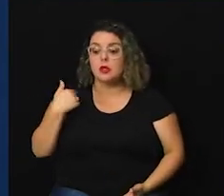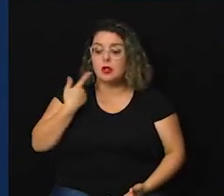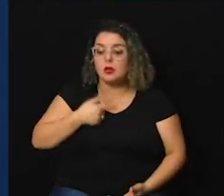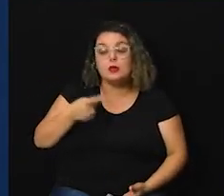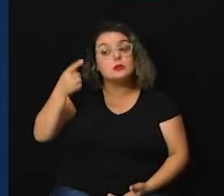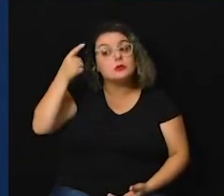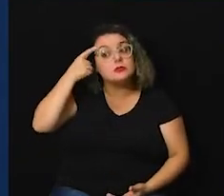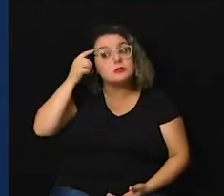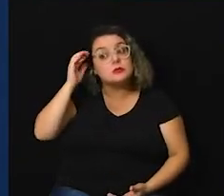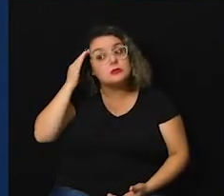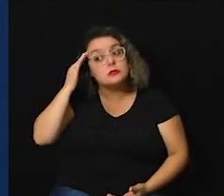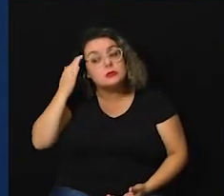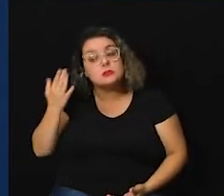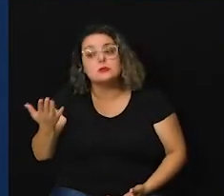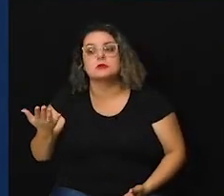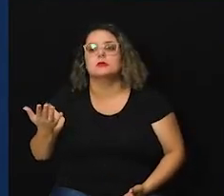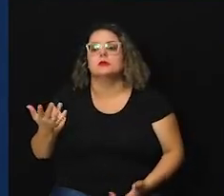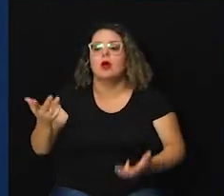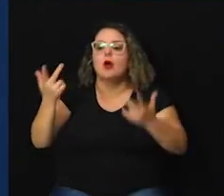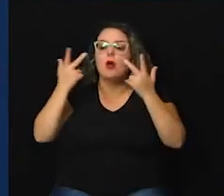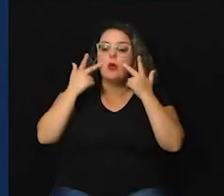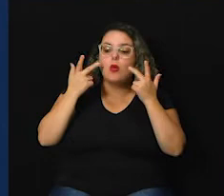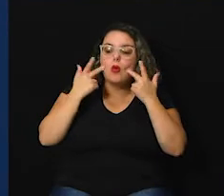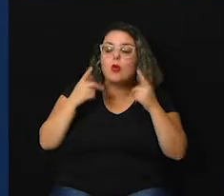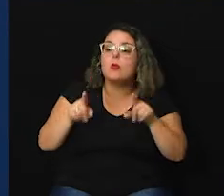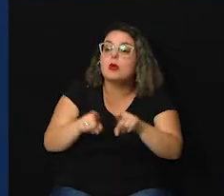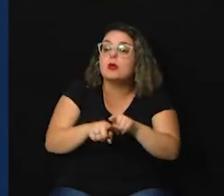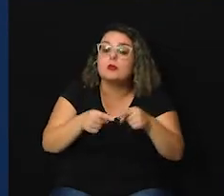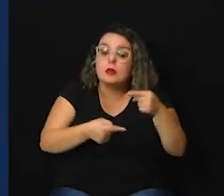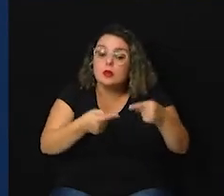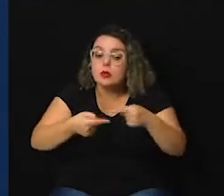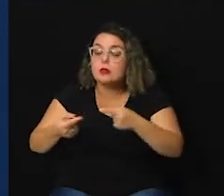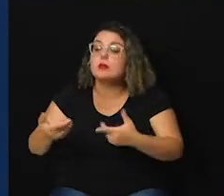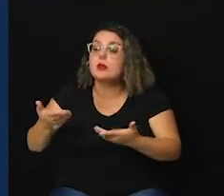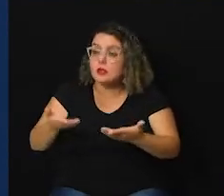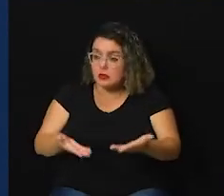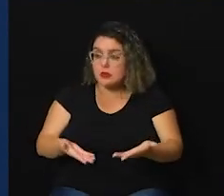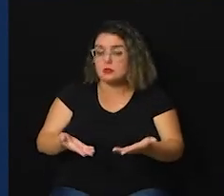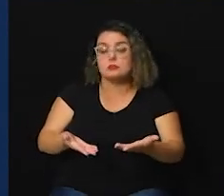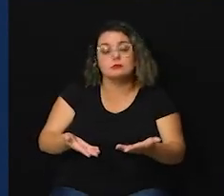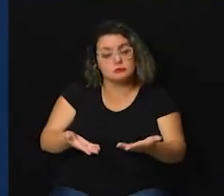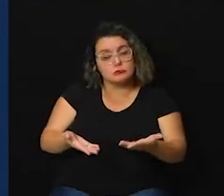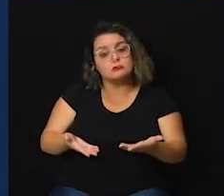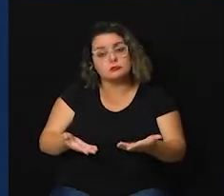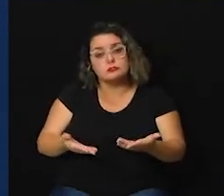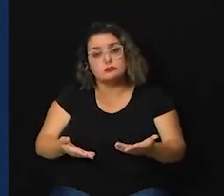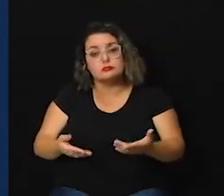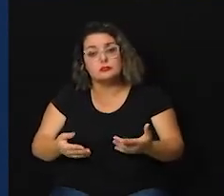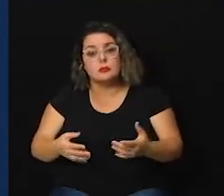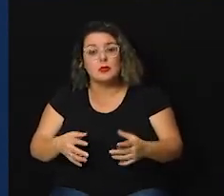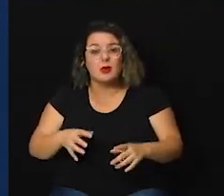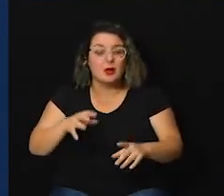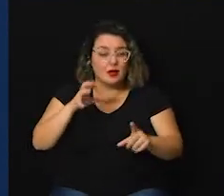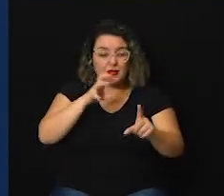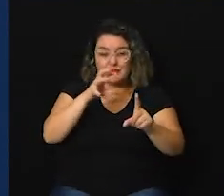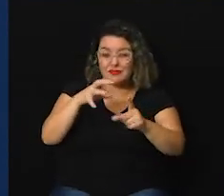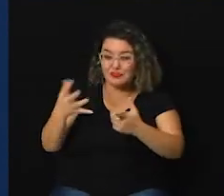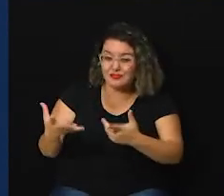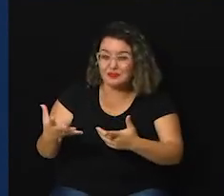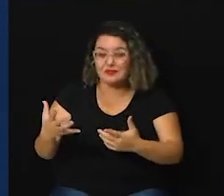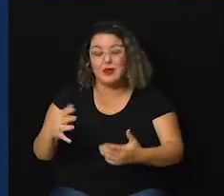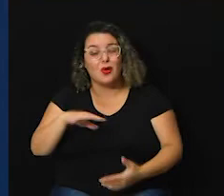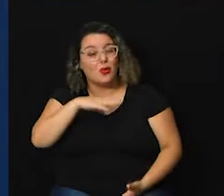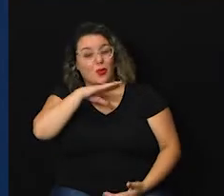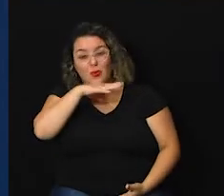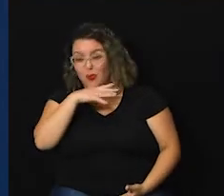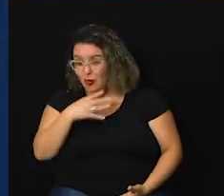gente materialize entre as pessoas, né, e normalize também esse tipo de debate aqui, que acaba caindo na questão das ameaças ambientais,